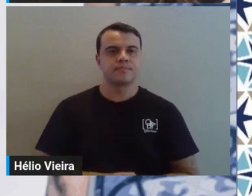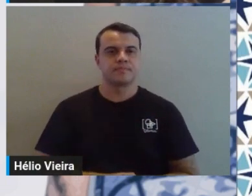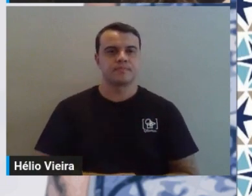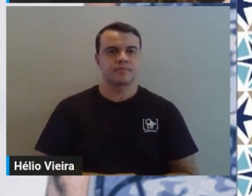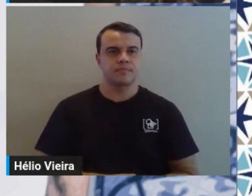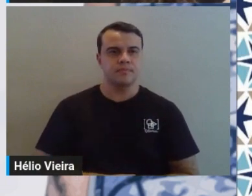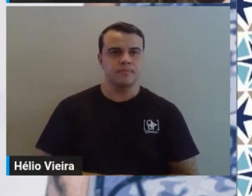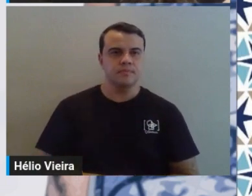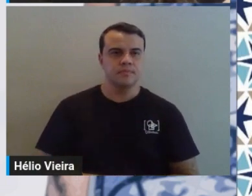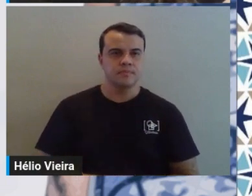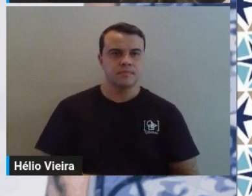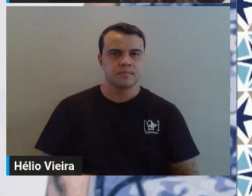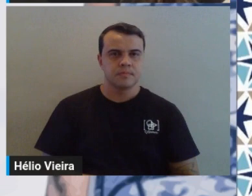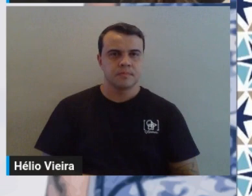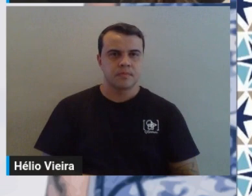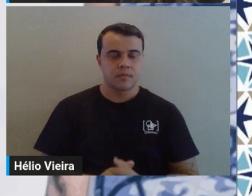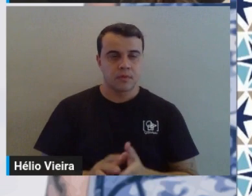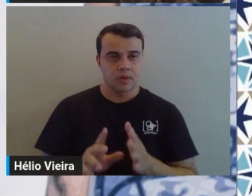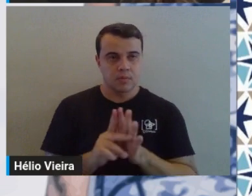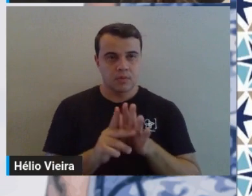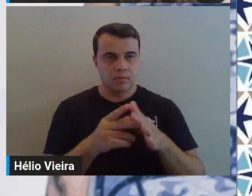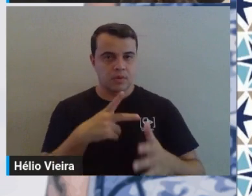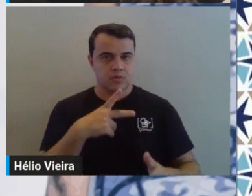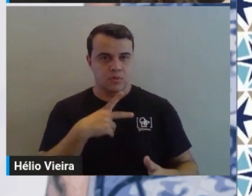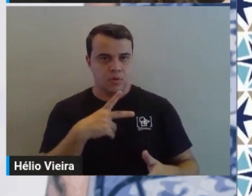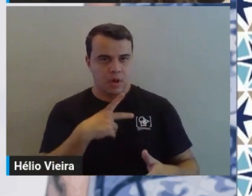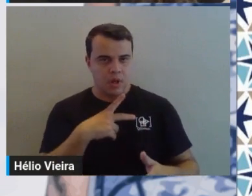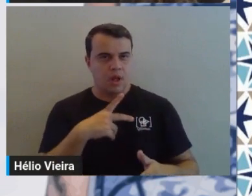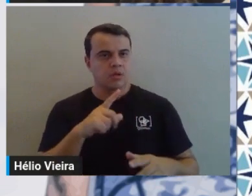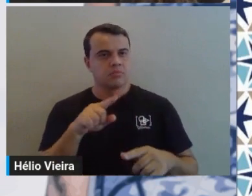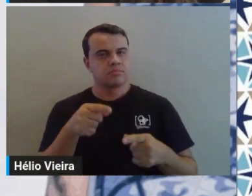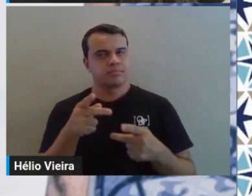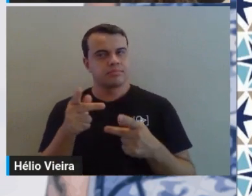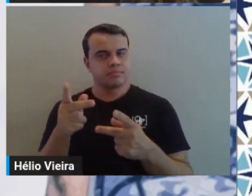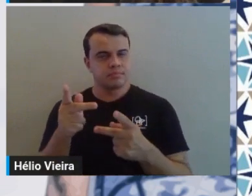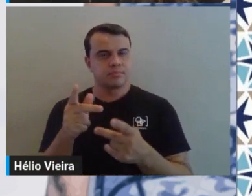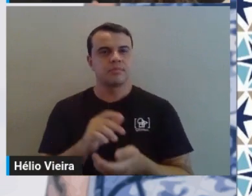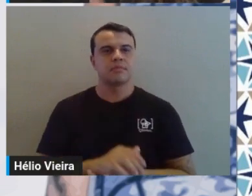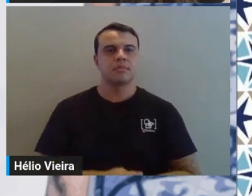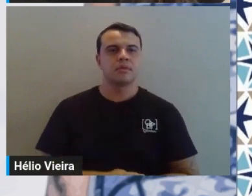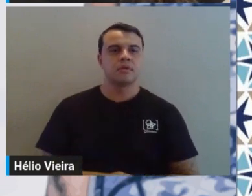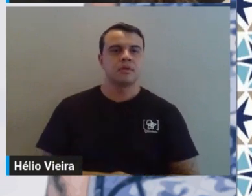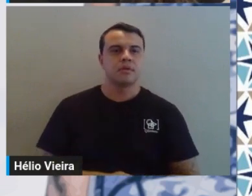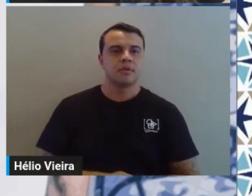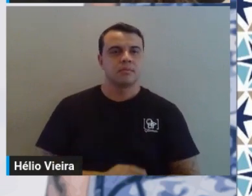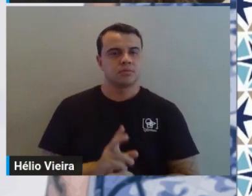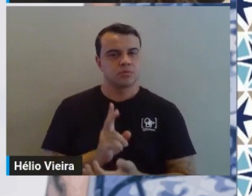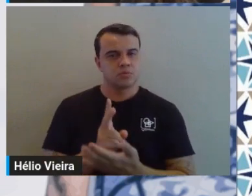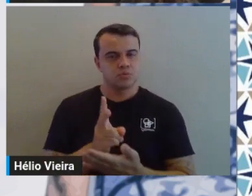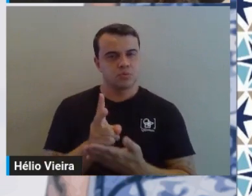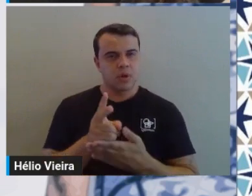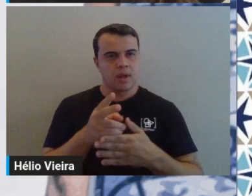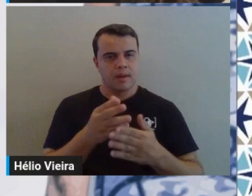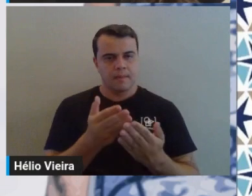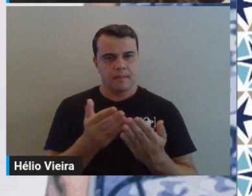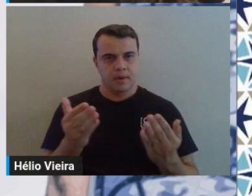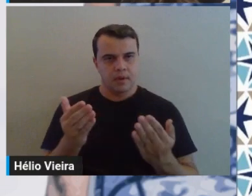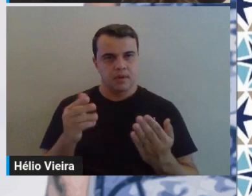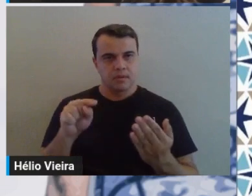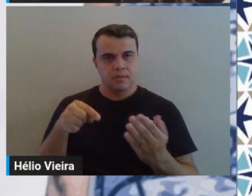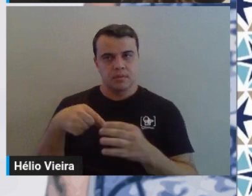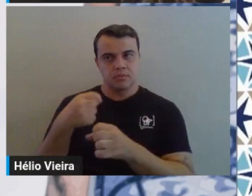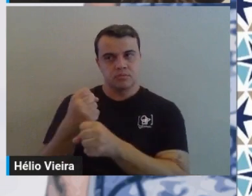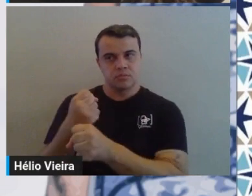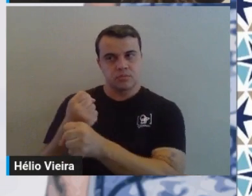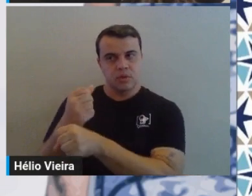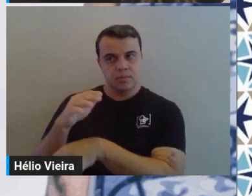para instituições particulares, mas ela mantém essa parte, mas ela amplia um